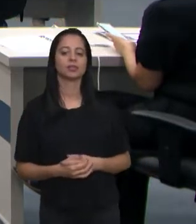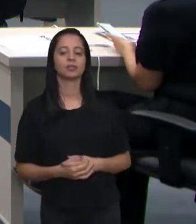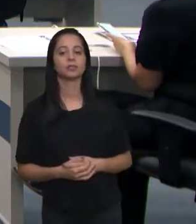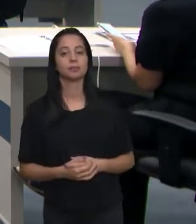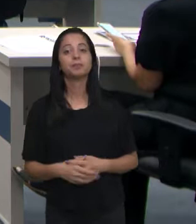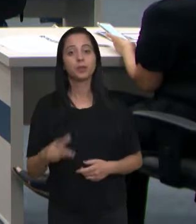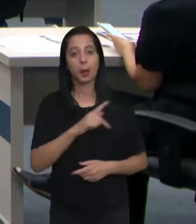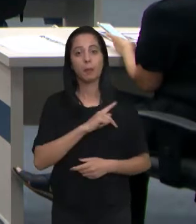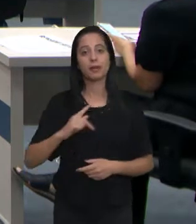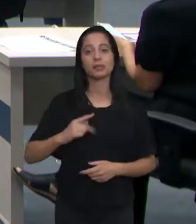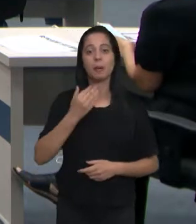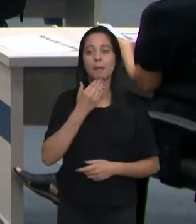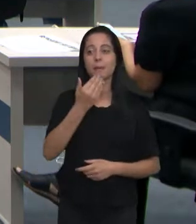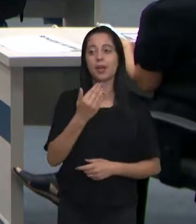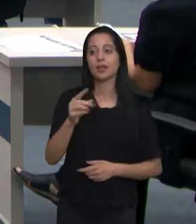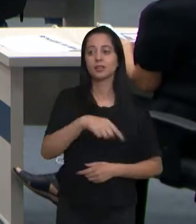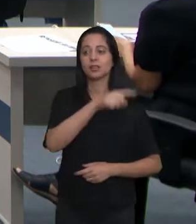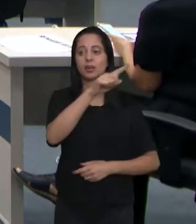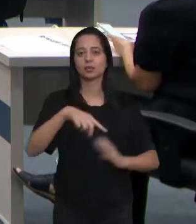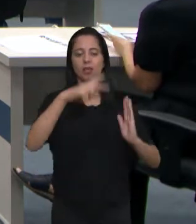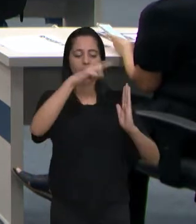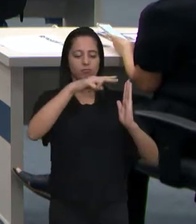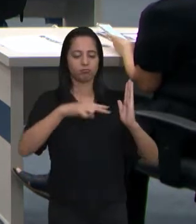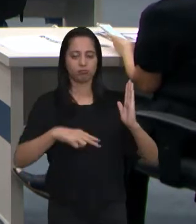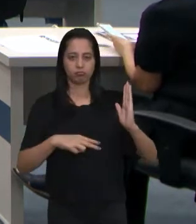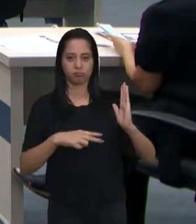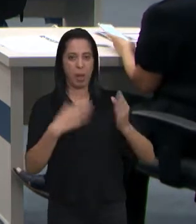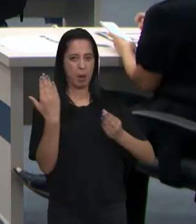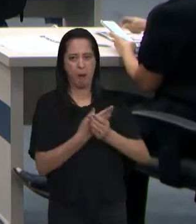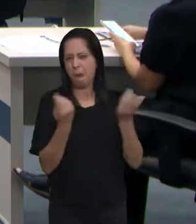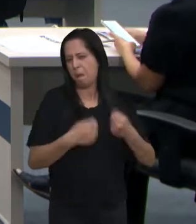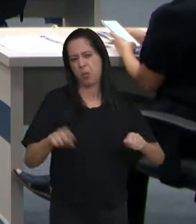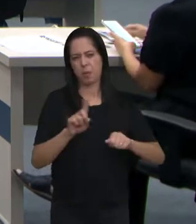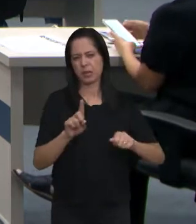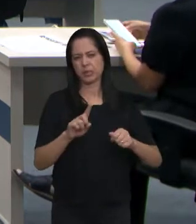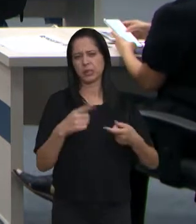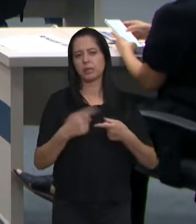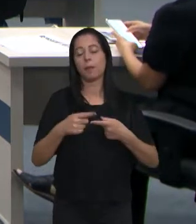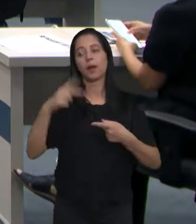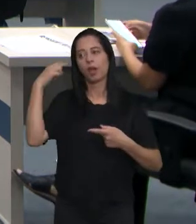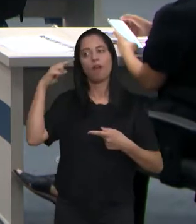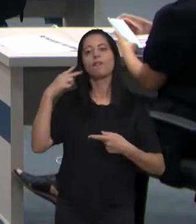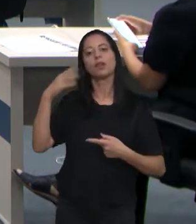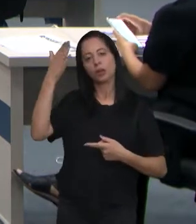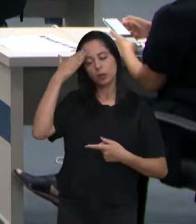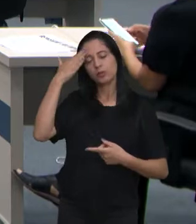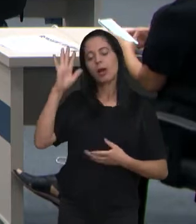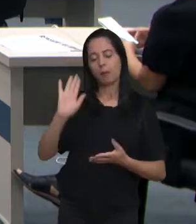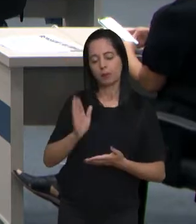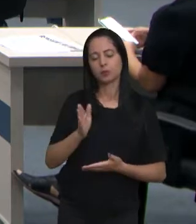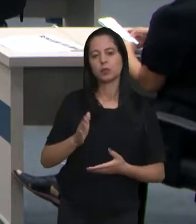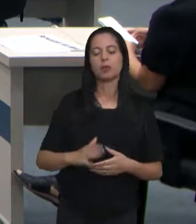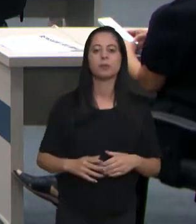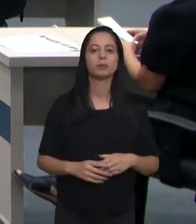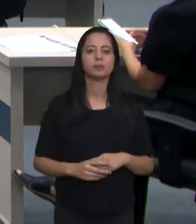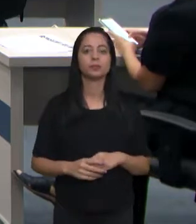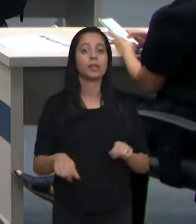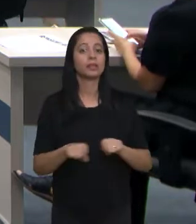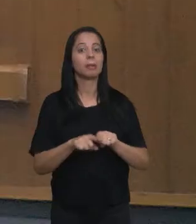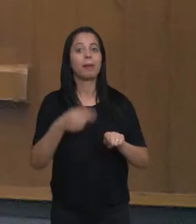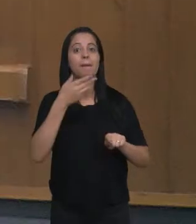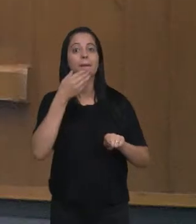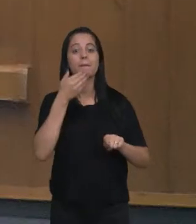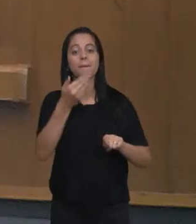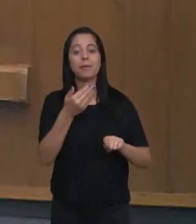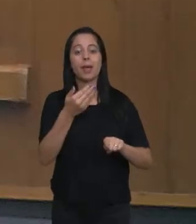Senhor presidente, solicito a supressão da leitura de todos os processos da pauta, por serem já de conhecimento de todos os vereadores. Solicito o adiamento